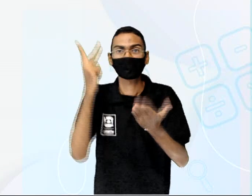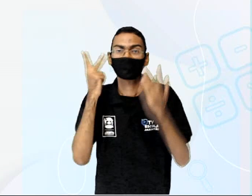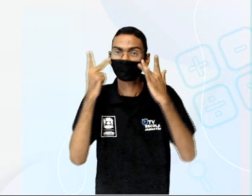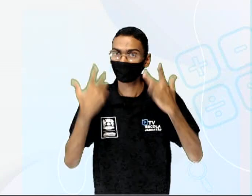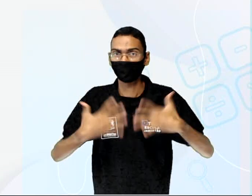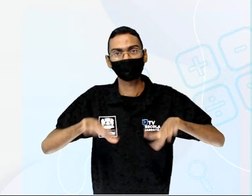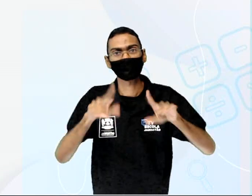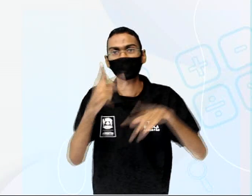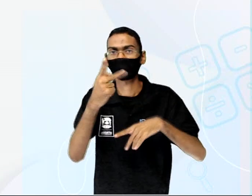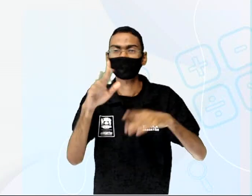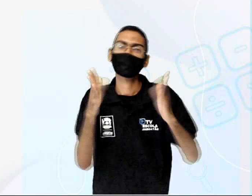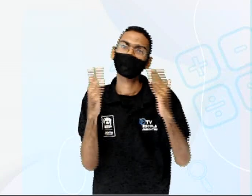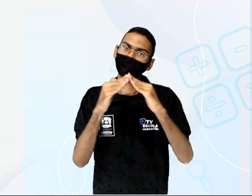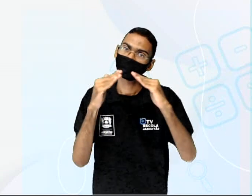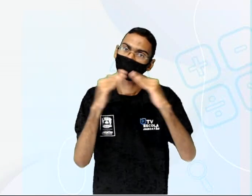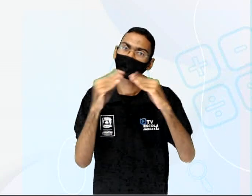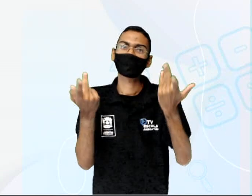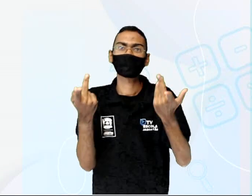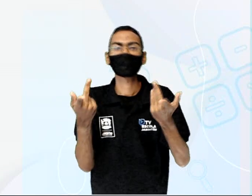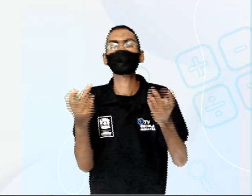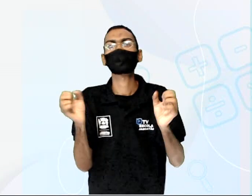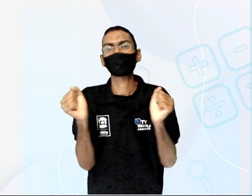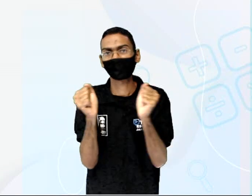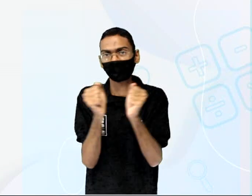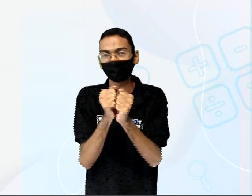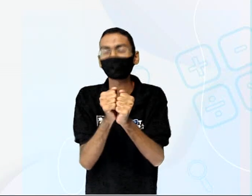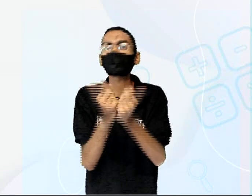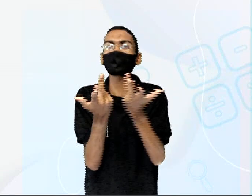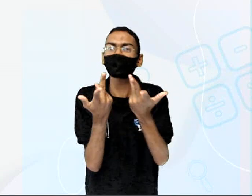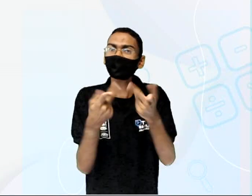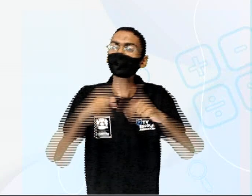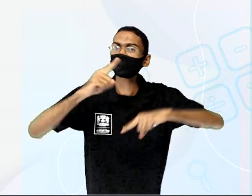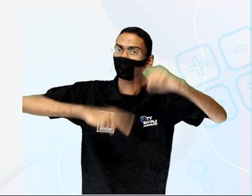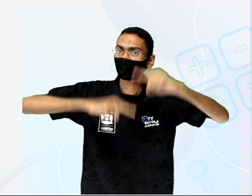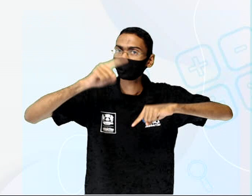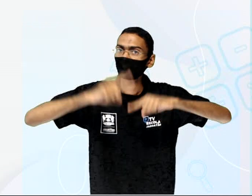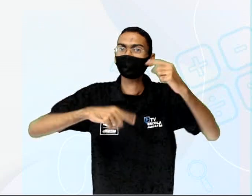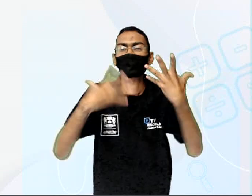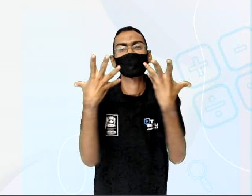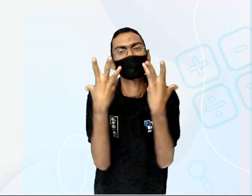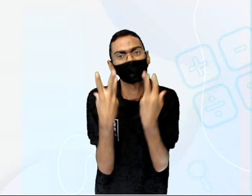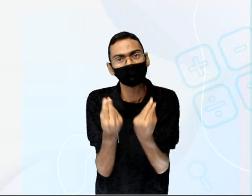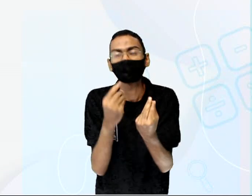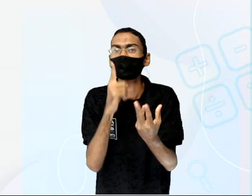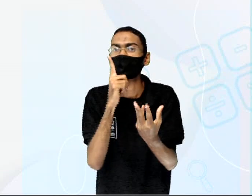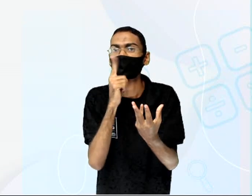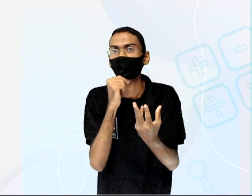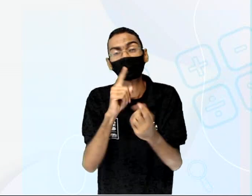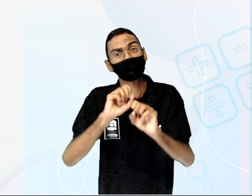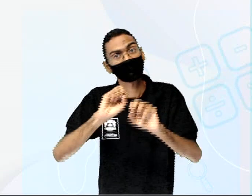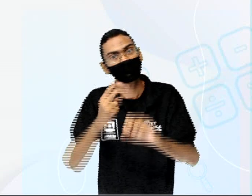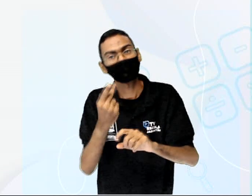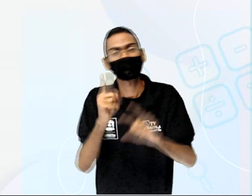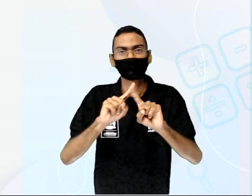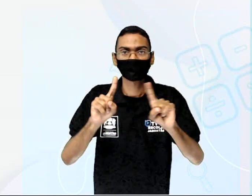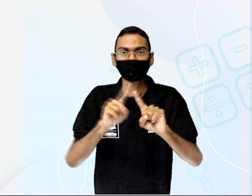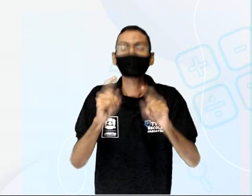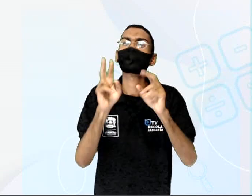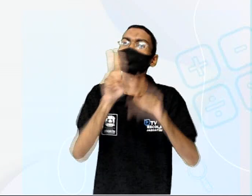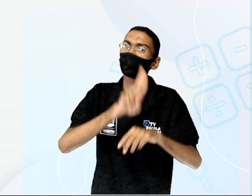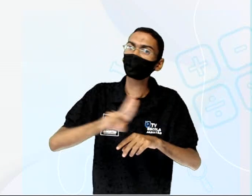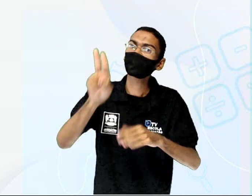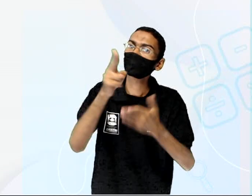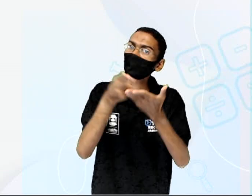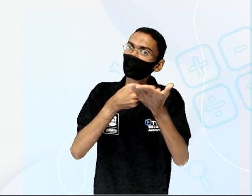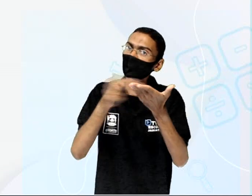sua casa. Vocês vão reunir materiais que podem ser diluídos ou não em água, tá? Para que possam ser utilizados como tinta.